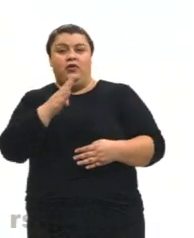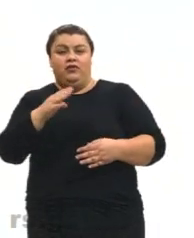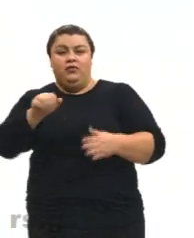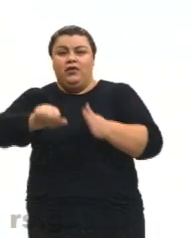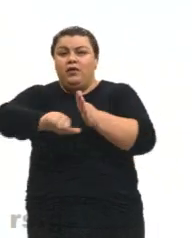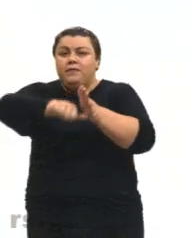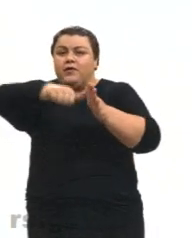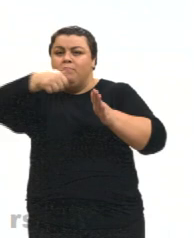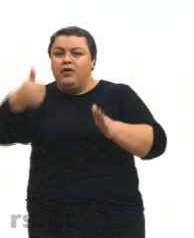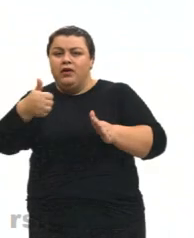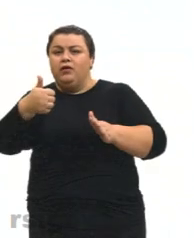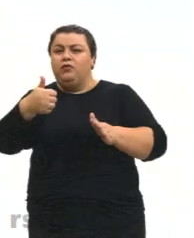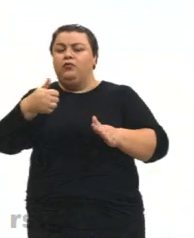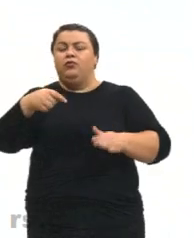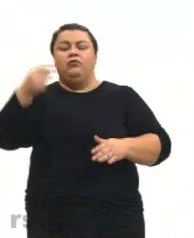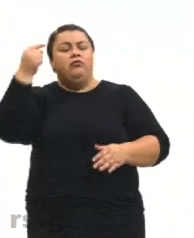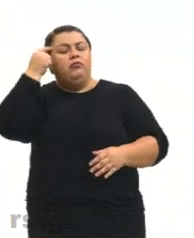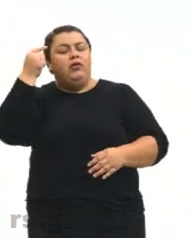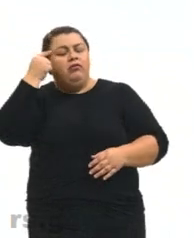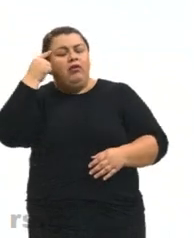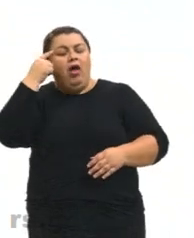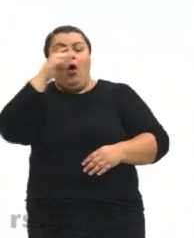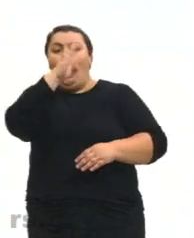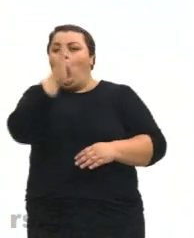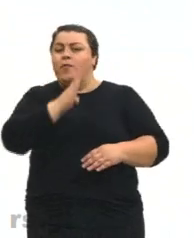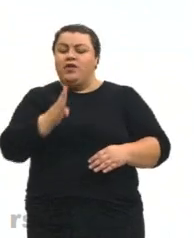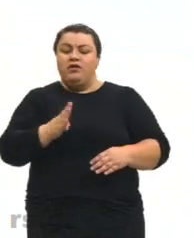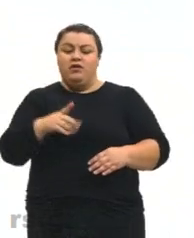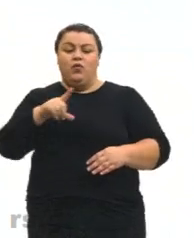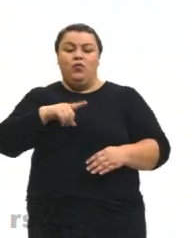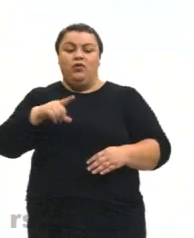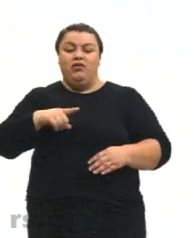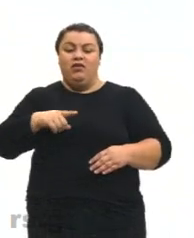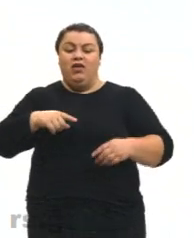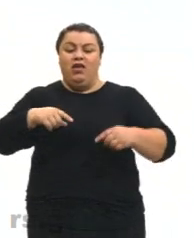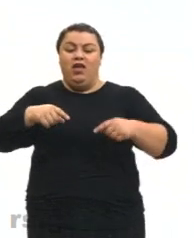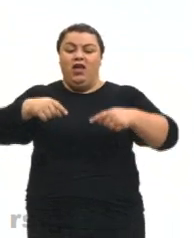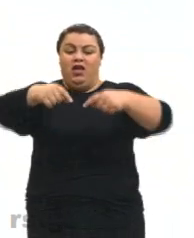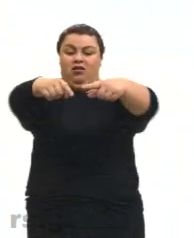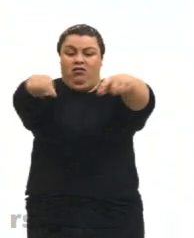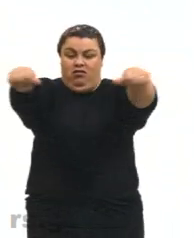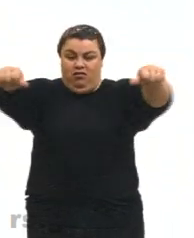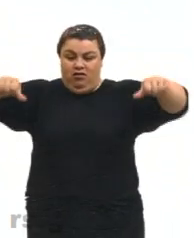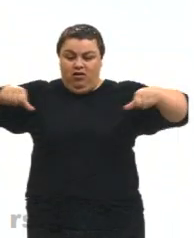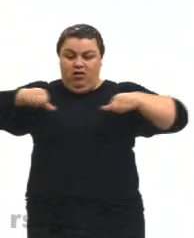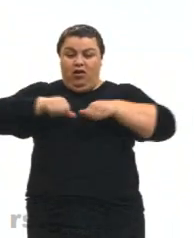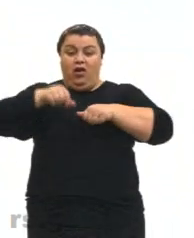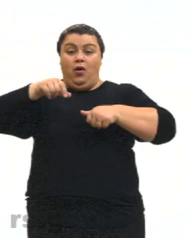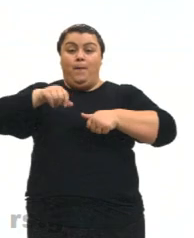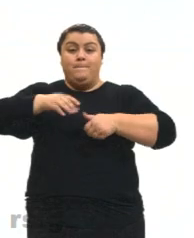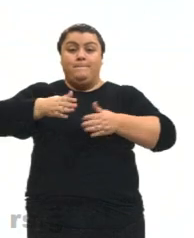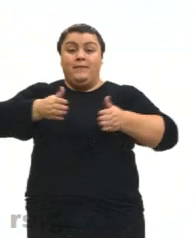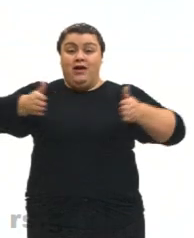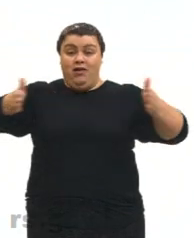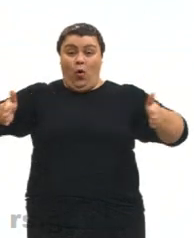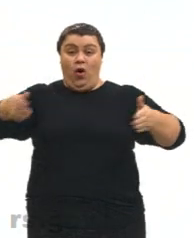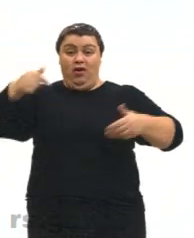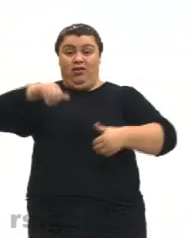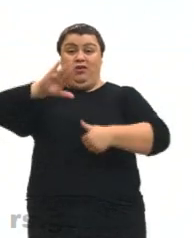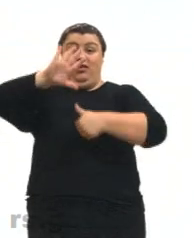a gente for pensar o Brasil é o país com maior território né na América do Sul Então para